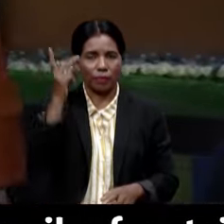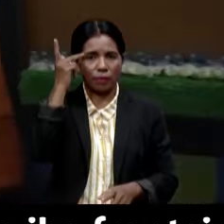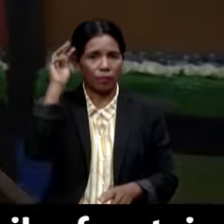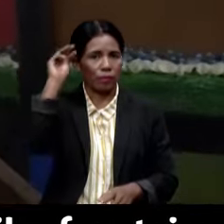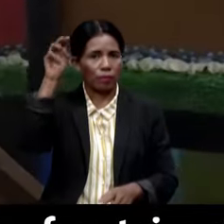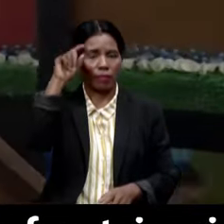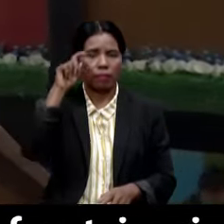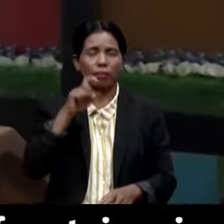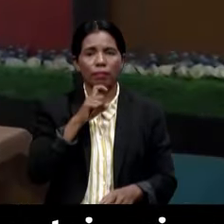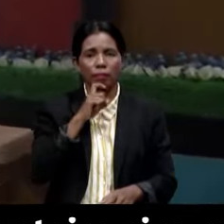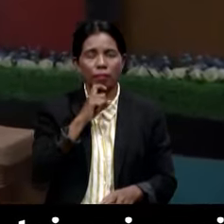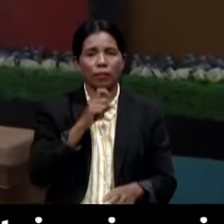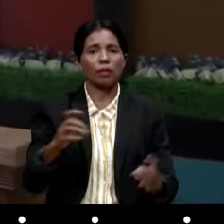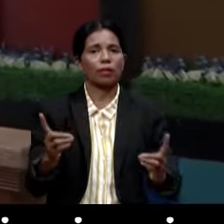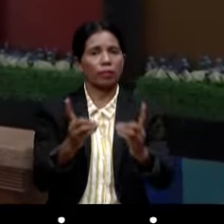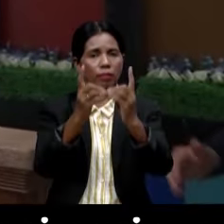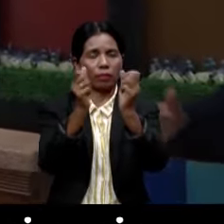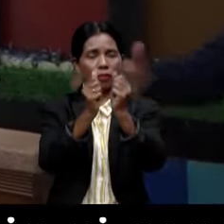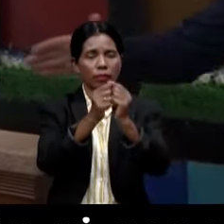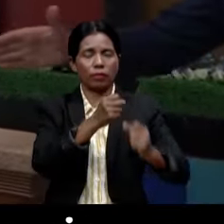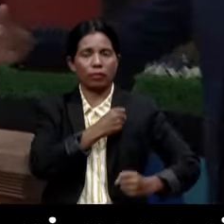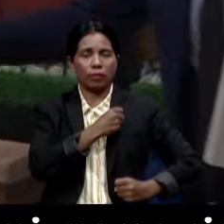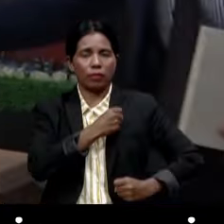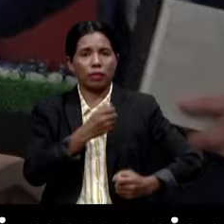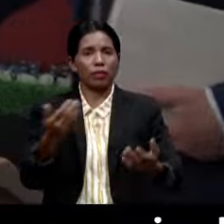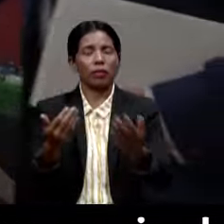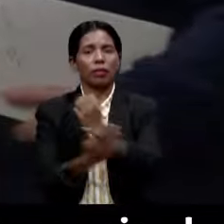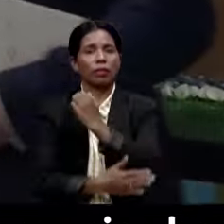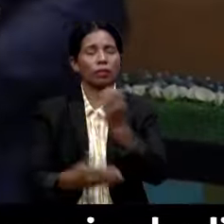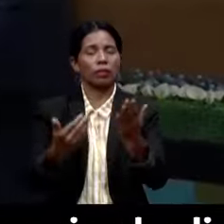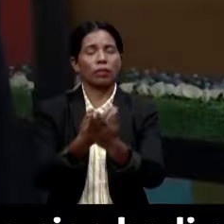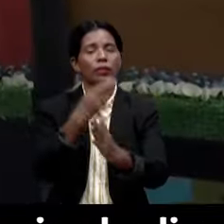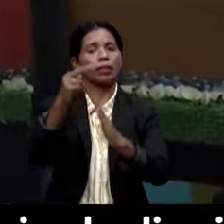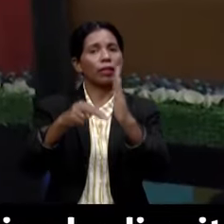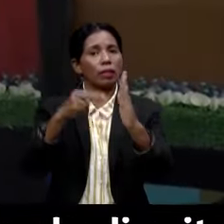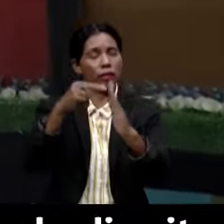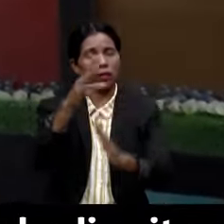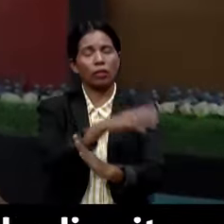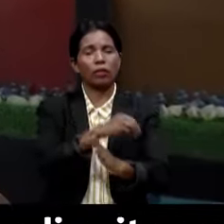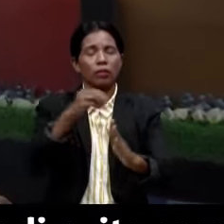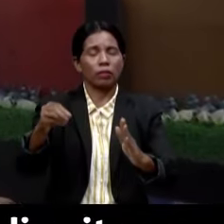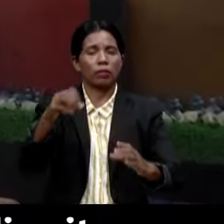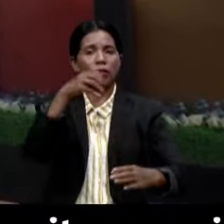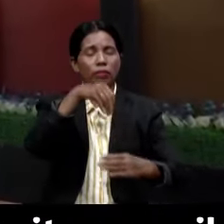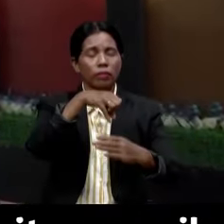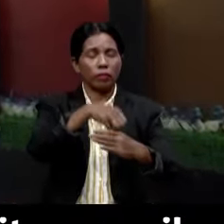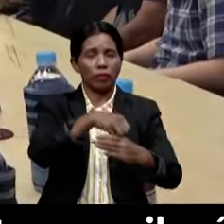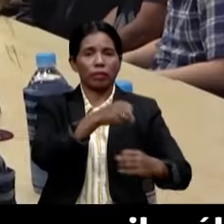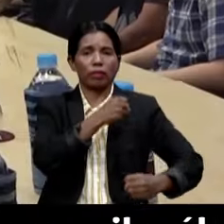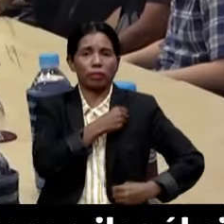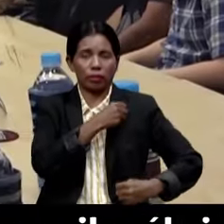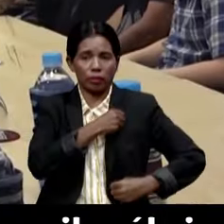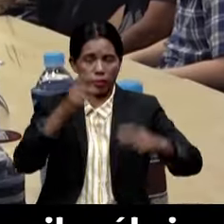Primeiro-ministro Kairala Shanana Guzmão rastou um malo militar russo Nova Zelândia, nebe ulo que envolve remissão a Força Internacional Timor-Leste,